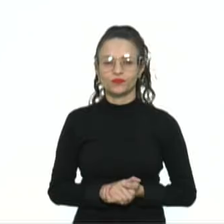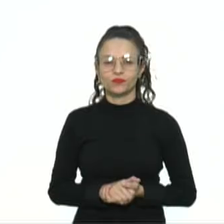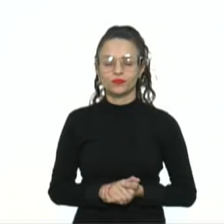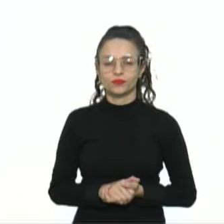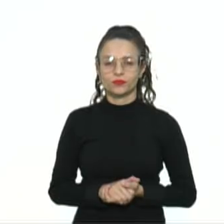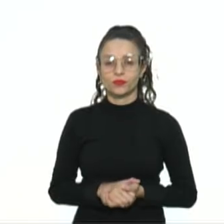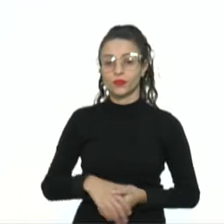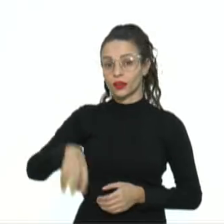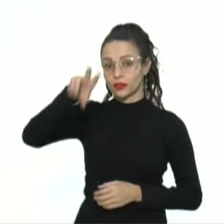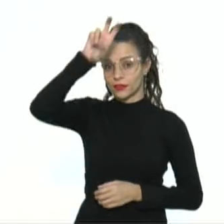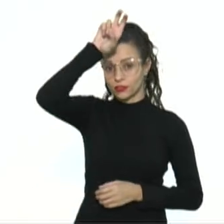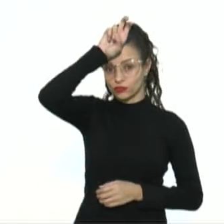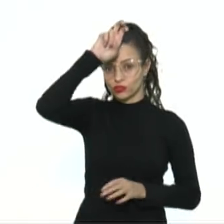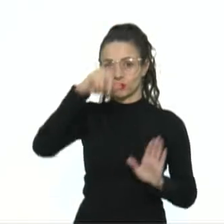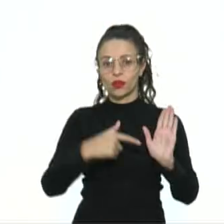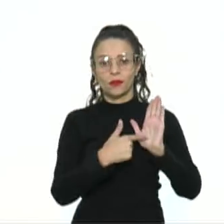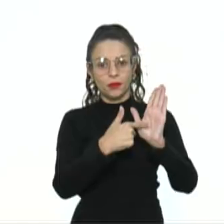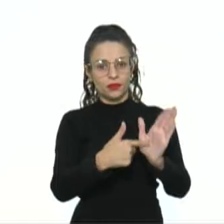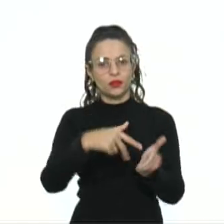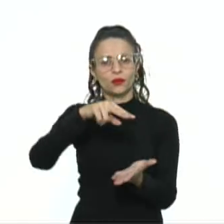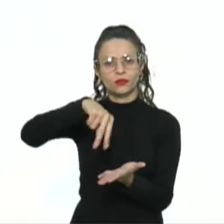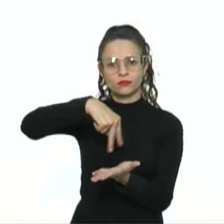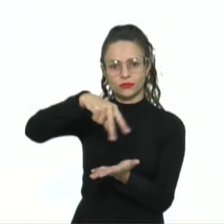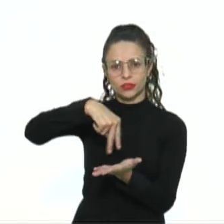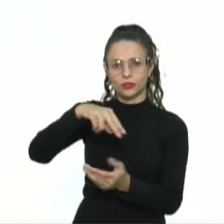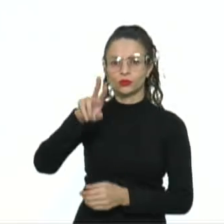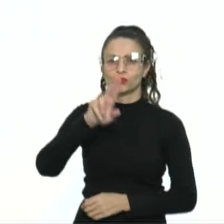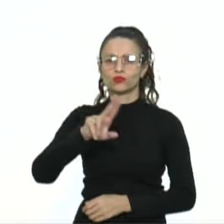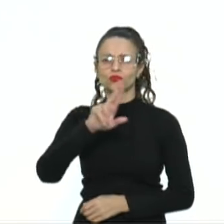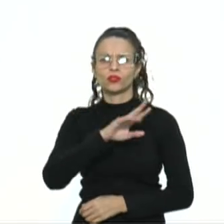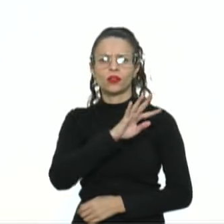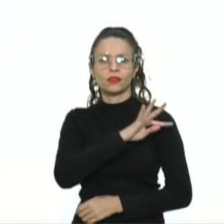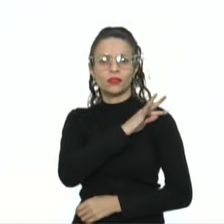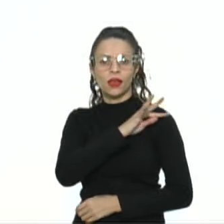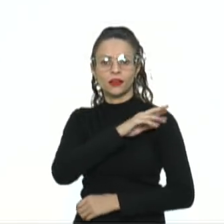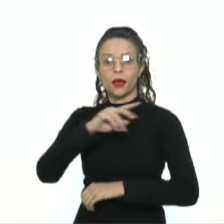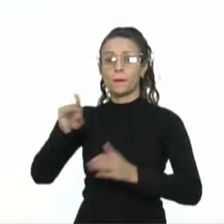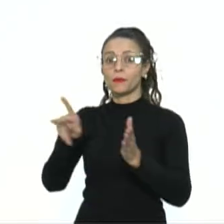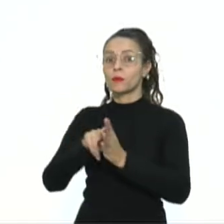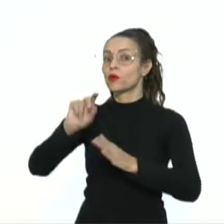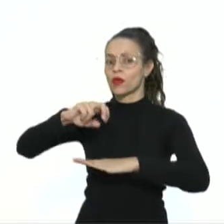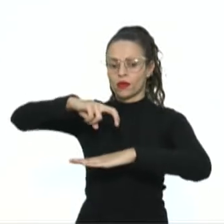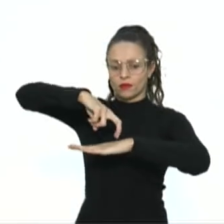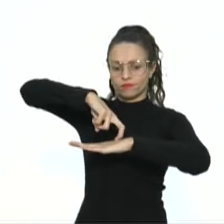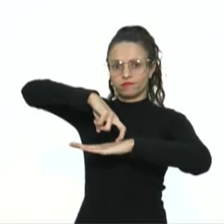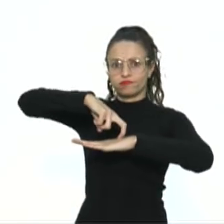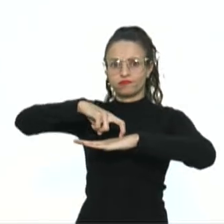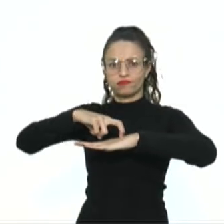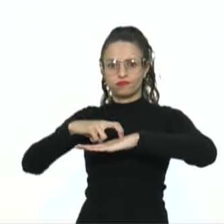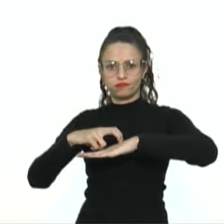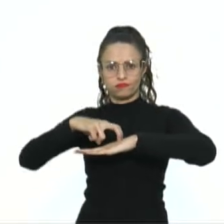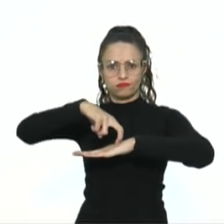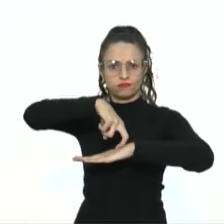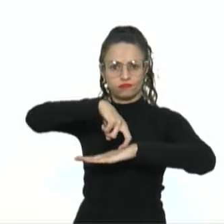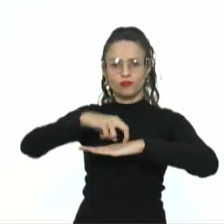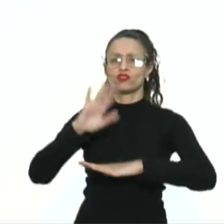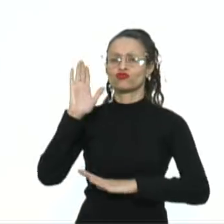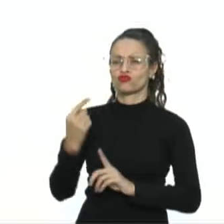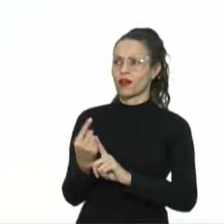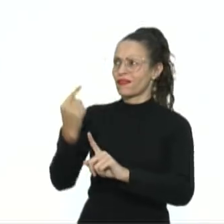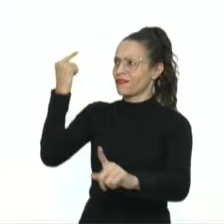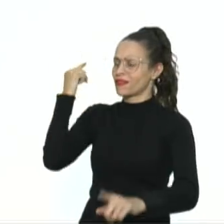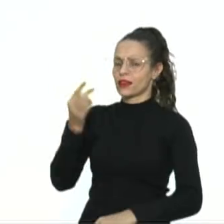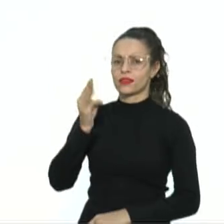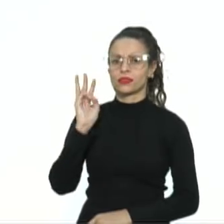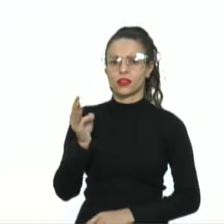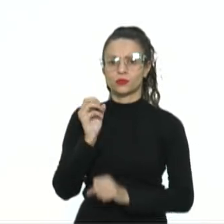No Egito, apresentações de dança usando técnicas de contorcionismo já eram vistas há mais de cerca de 3.000 anos atrás, né?